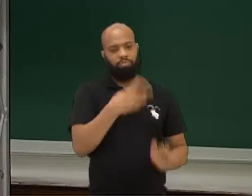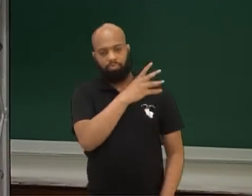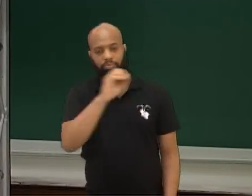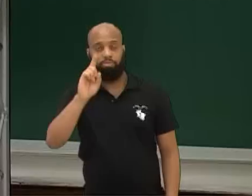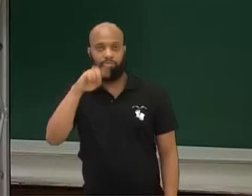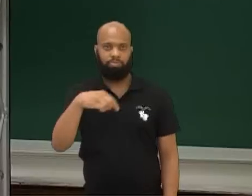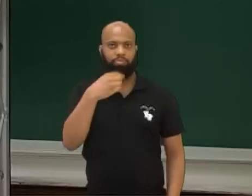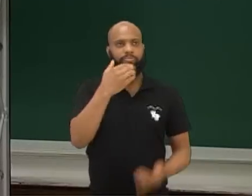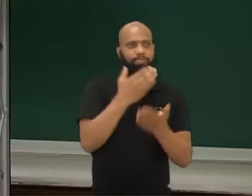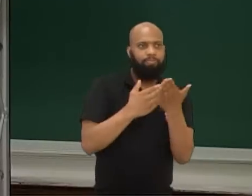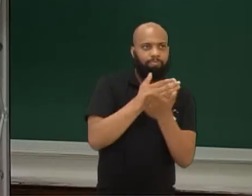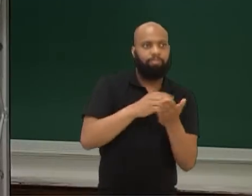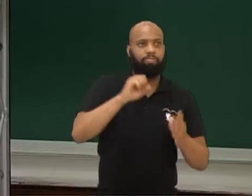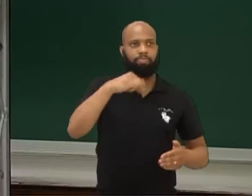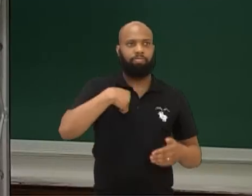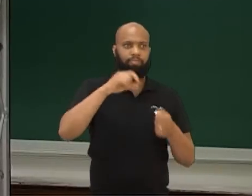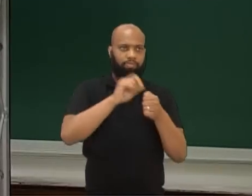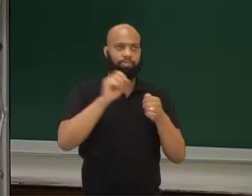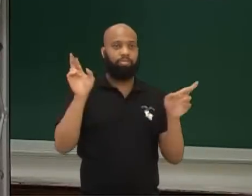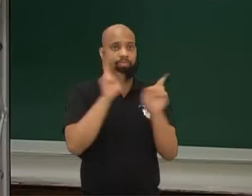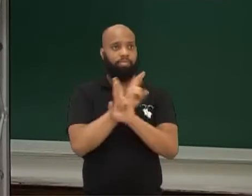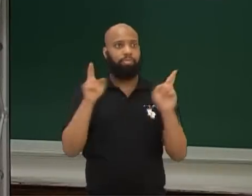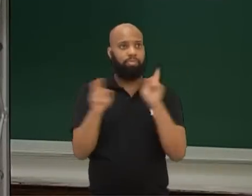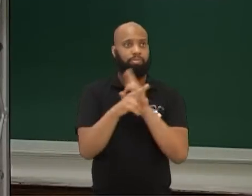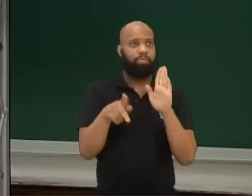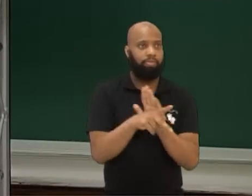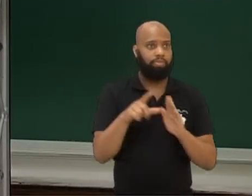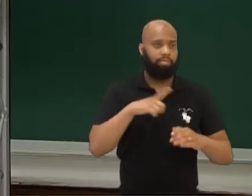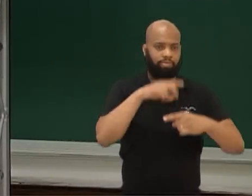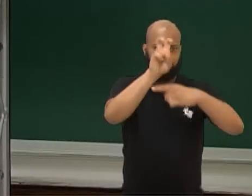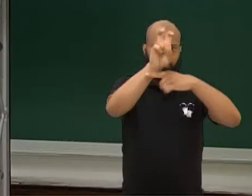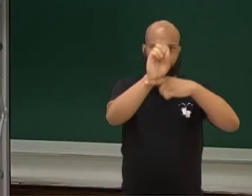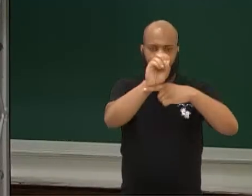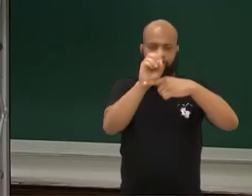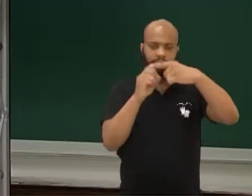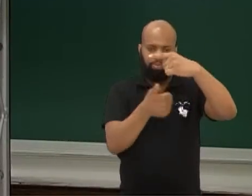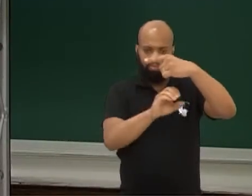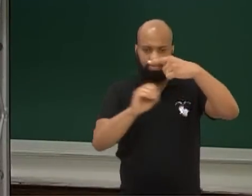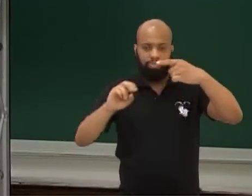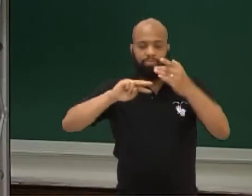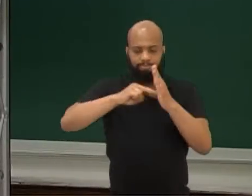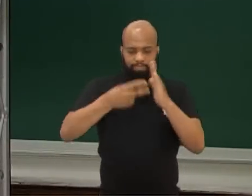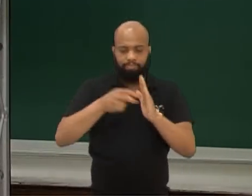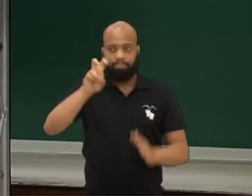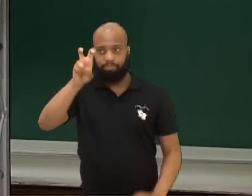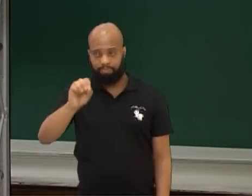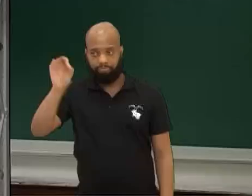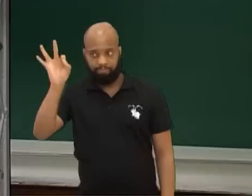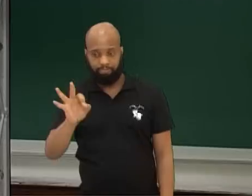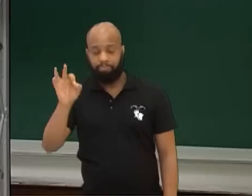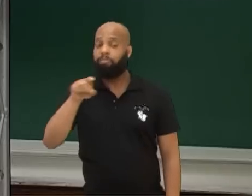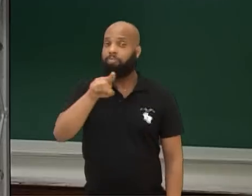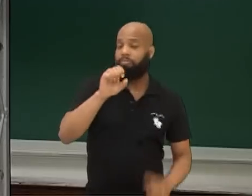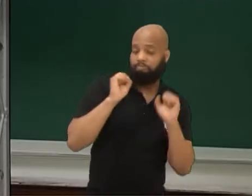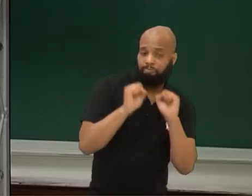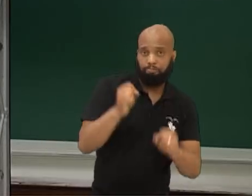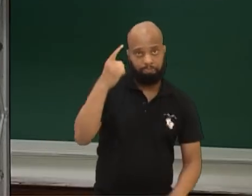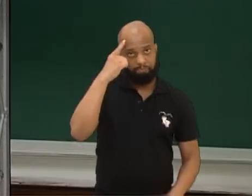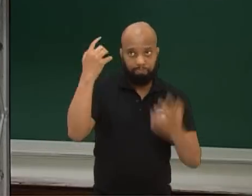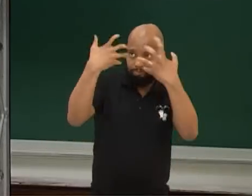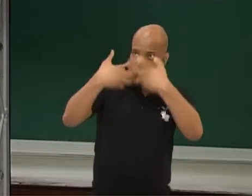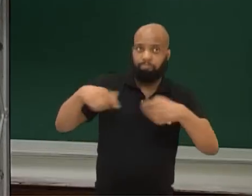transformar em porcentagem, eu vou ver que é uma relação de 50 para 100. Isso quer dizer 50%. Ou você podia